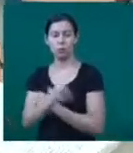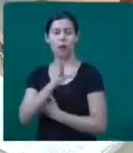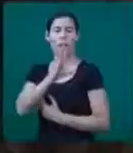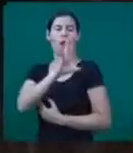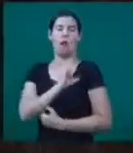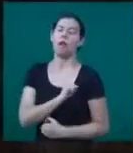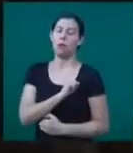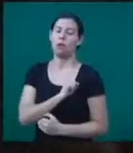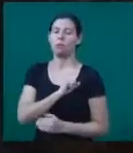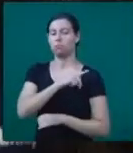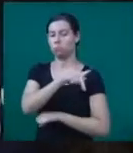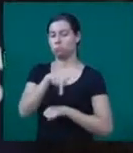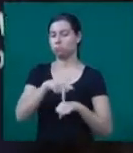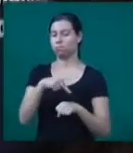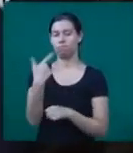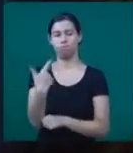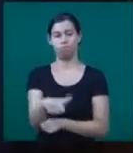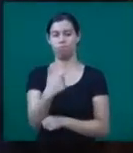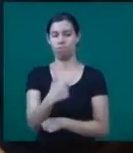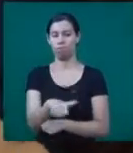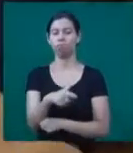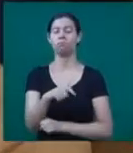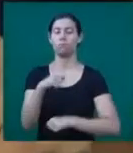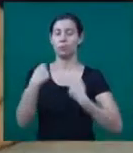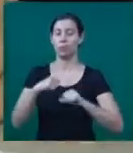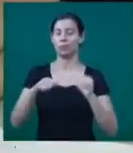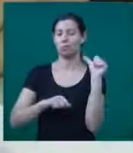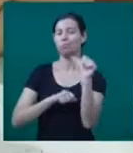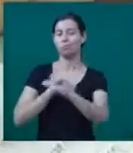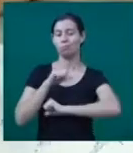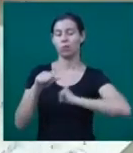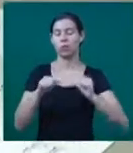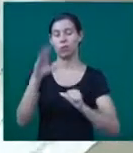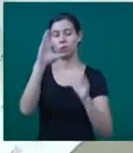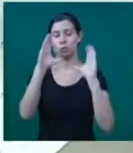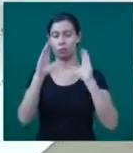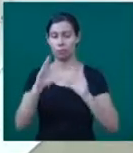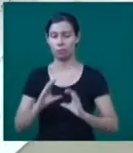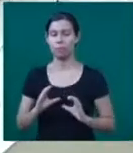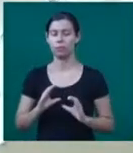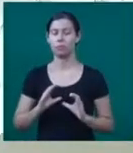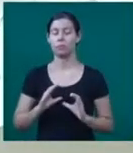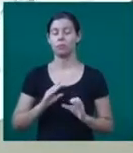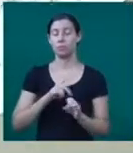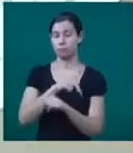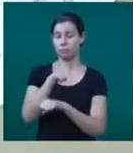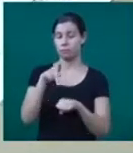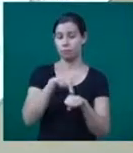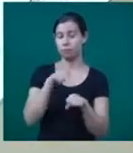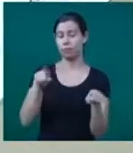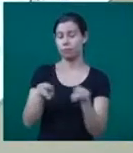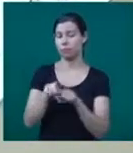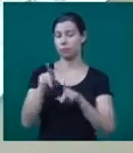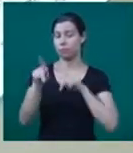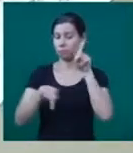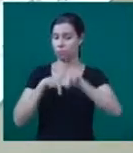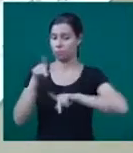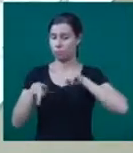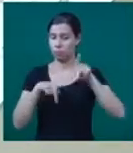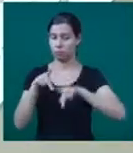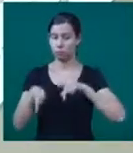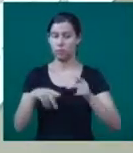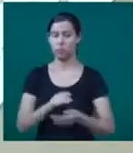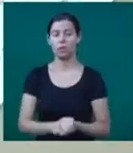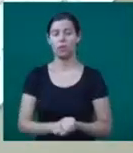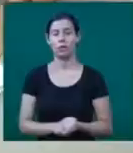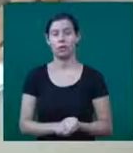patriotismo, comportamento que precisa mudar para o bem do país e da população. O concurso literário estudantil está na